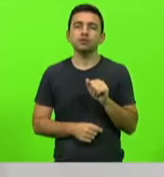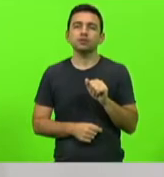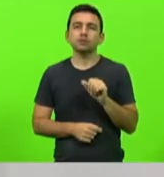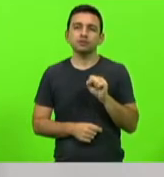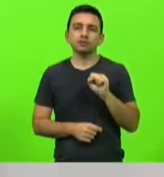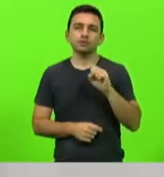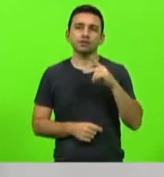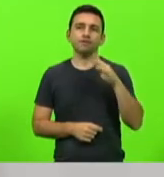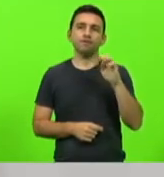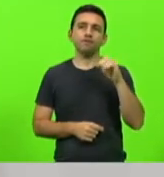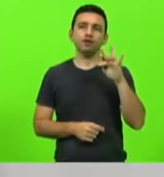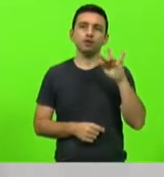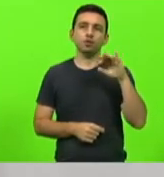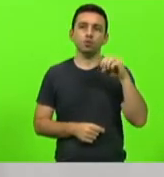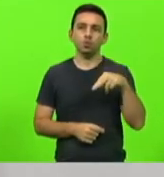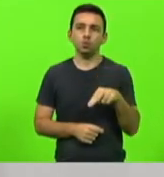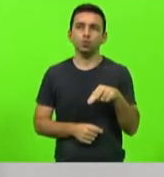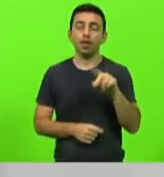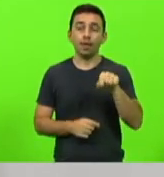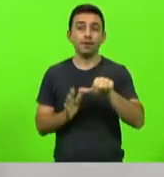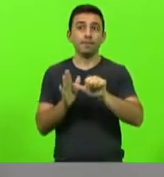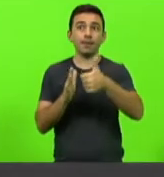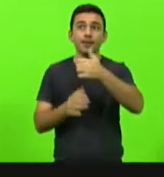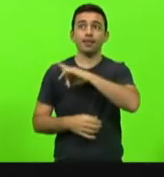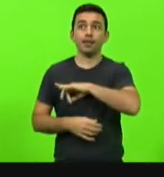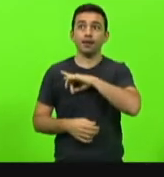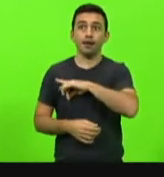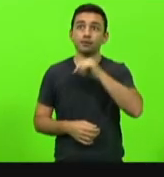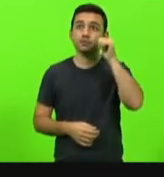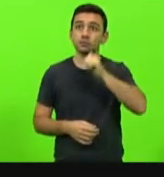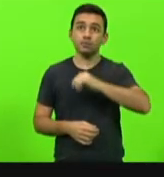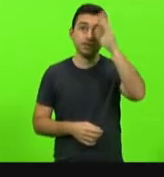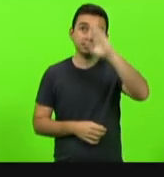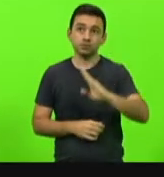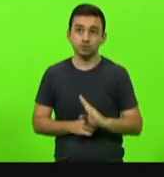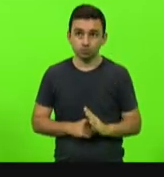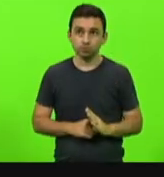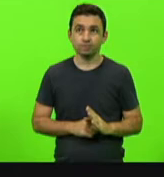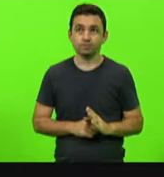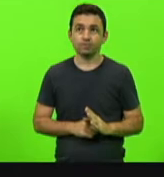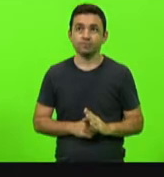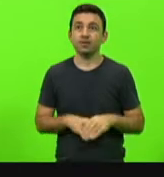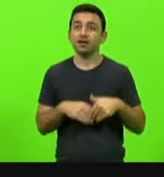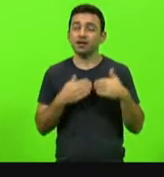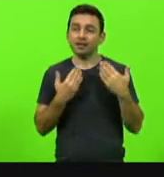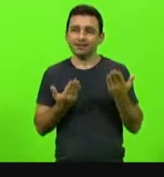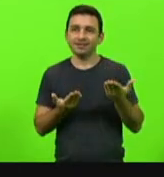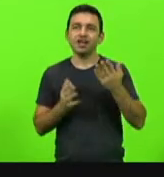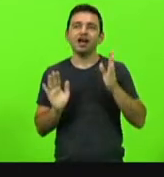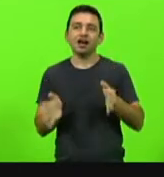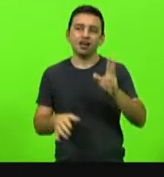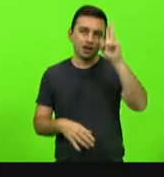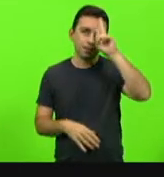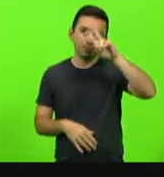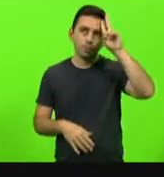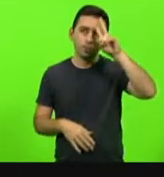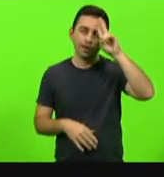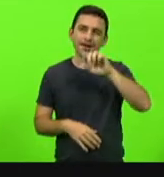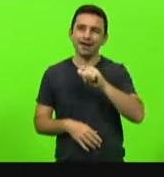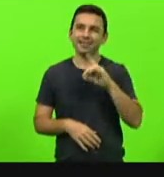Stefanovic, primeira delegada de polícia do Brasil, como bem mencionou e lembrou aqui a deputada Ada De